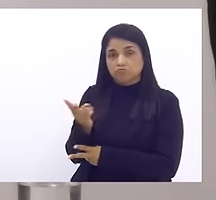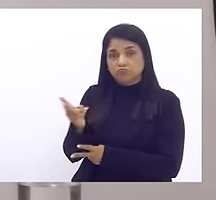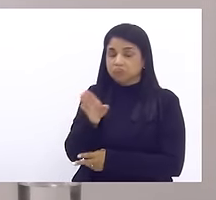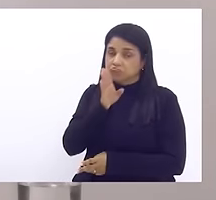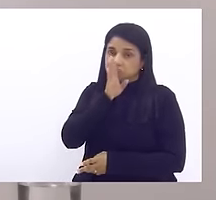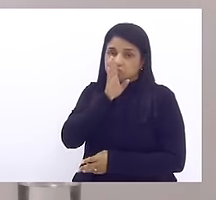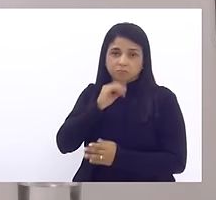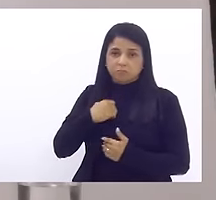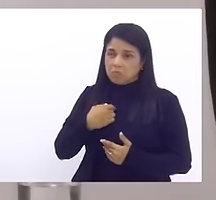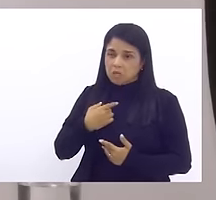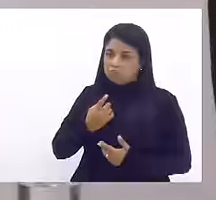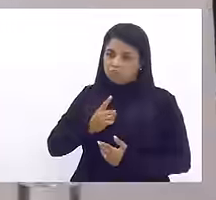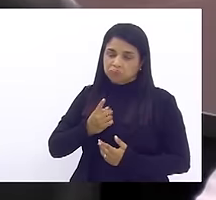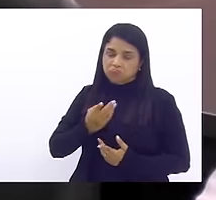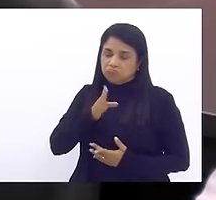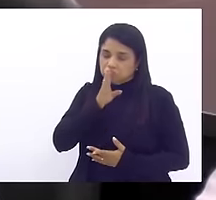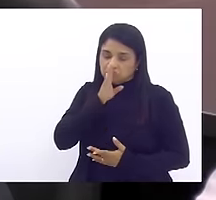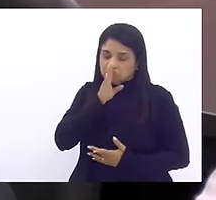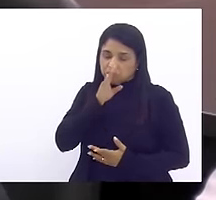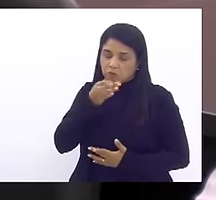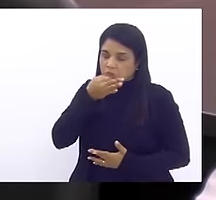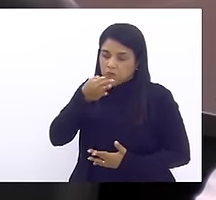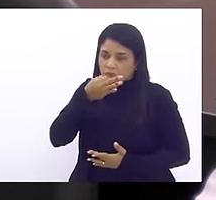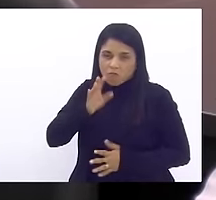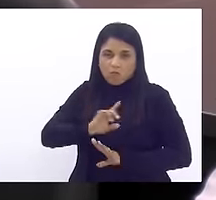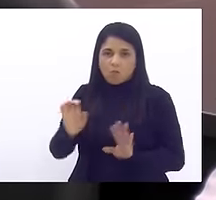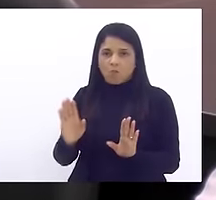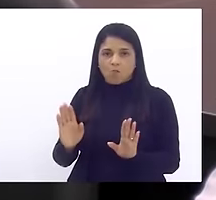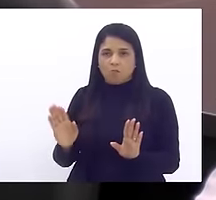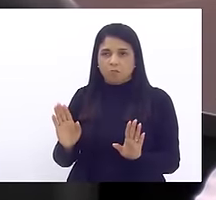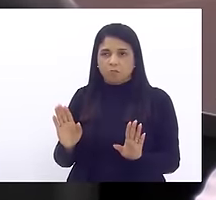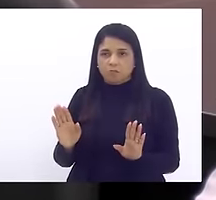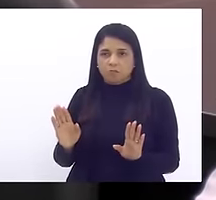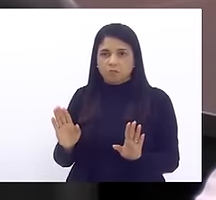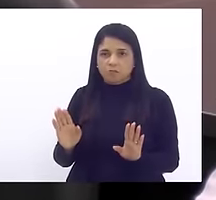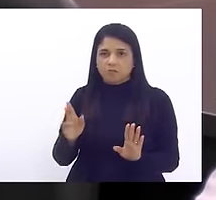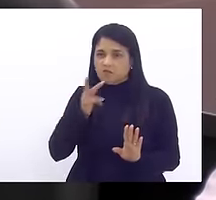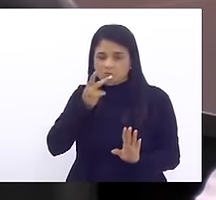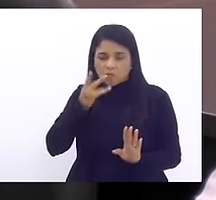calados e ninguém tá contestando o seu direito constitucional ninguém contou o silêncio